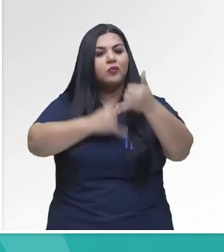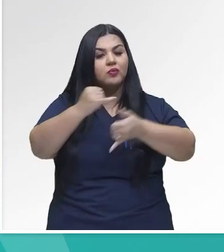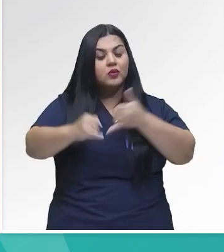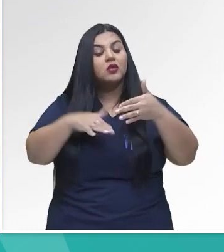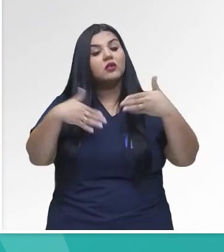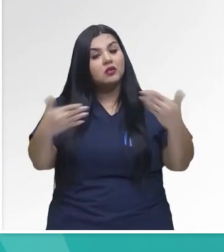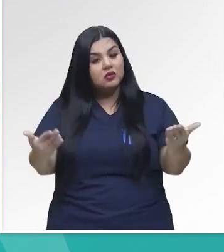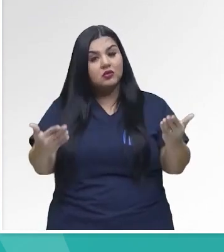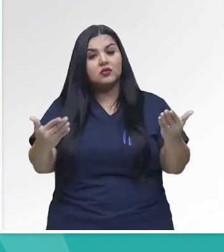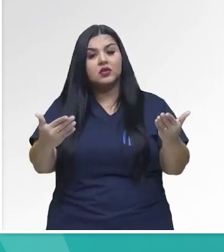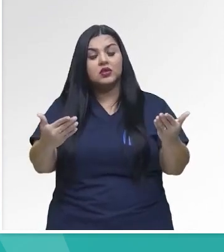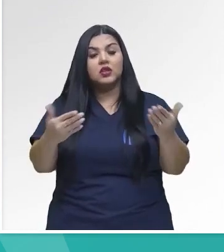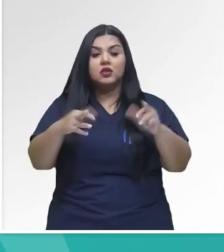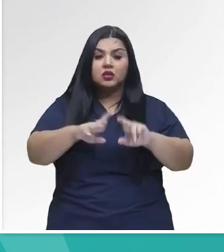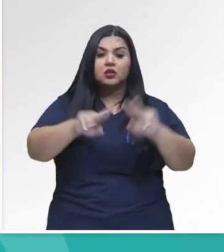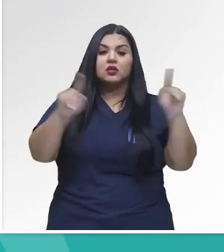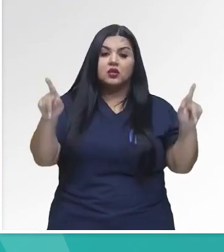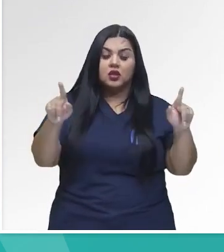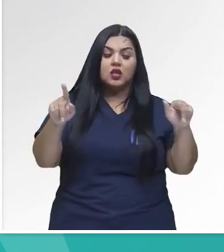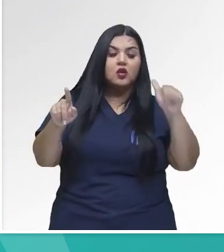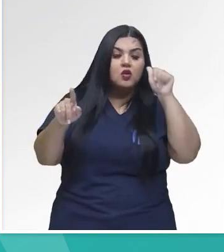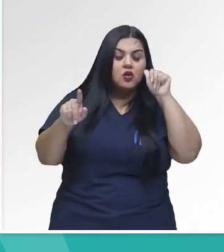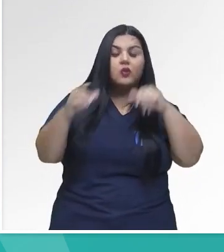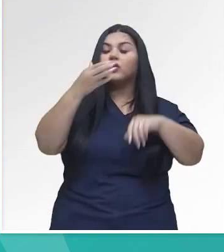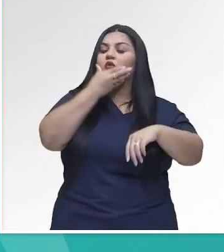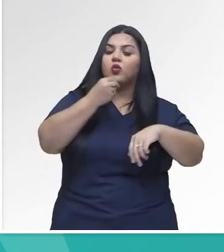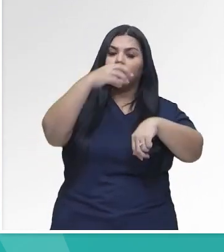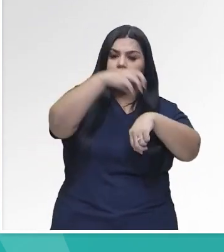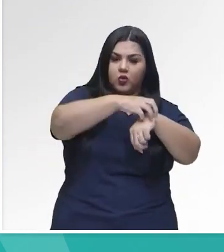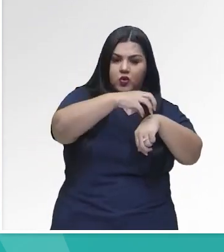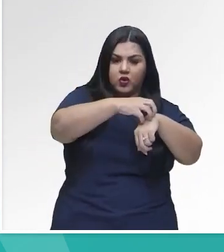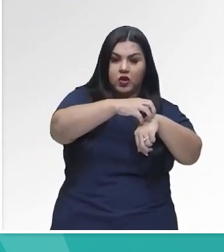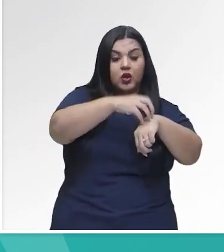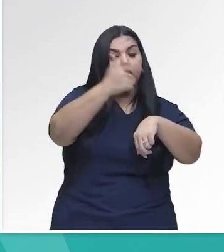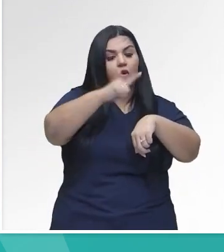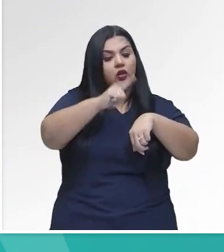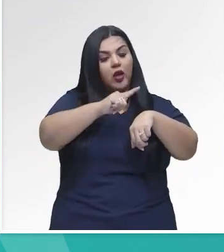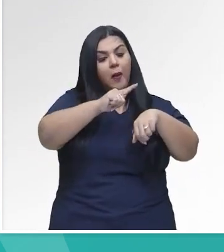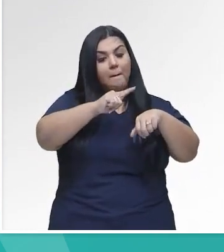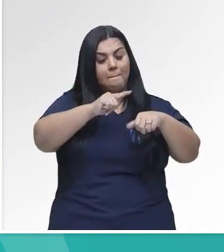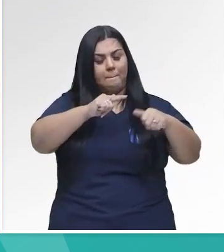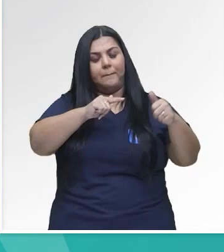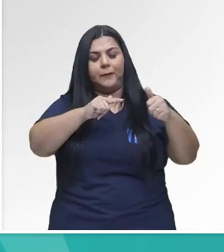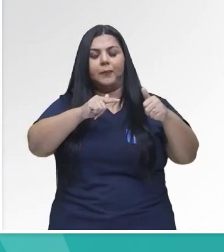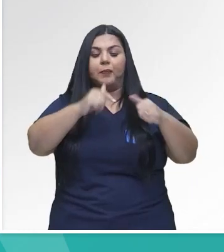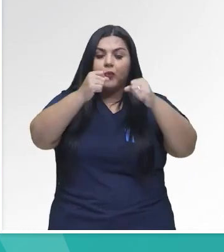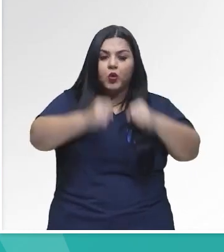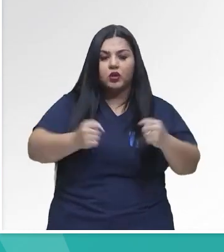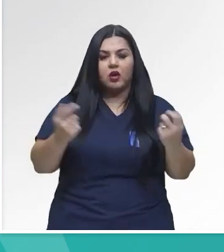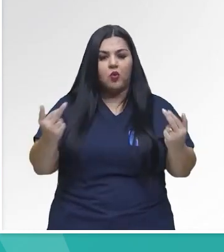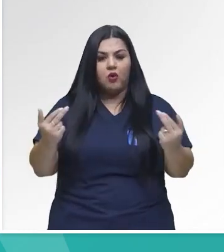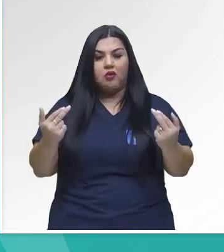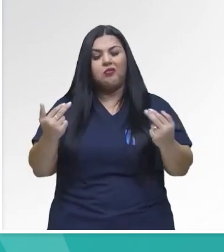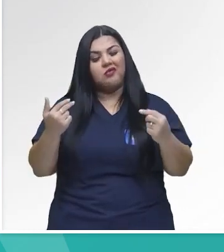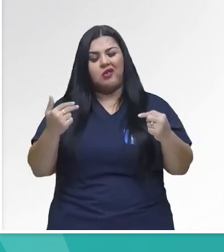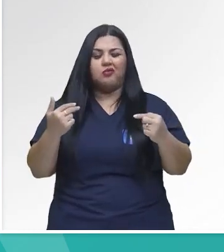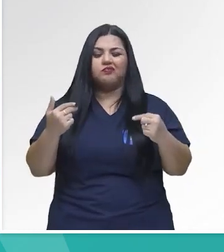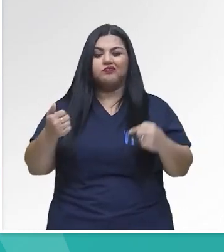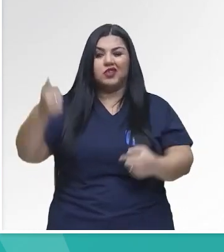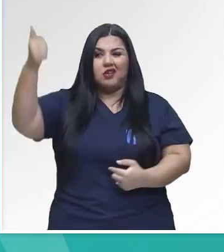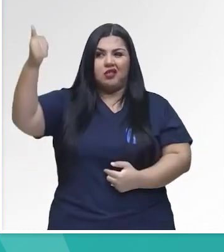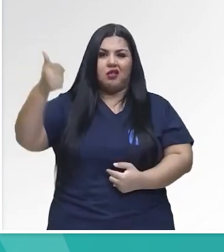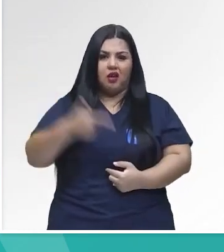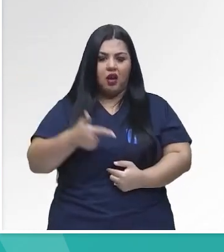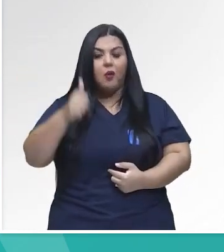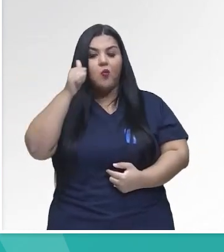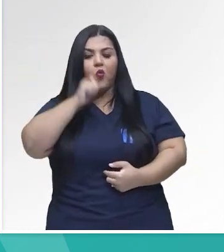isso, né, a diferença do rei não ter o mesmo poder da dama é o seguinte: ele se desloca para